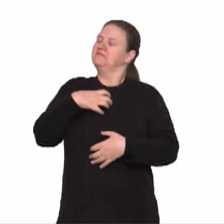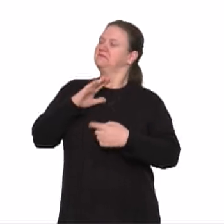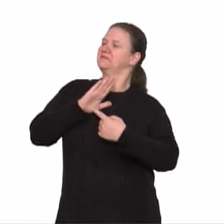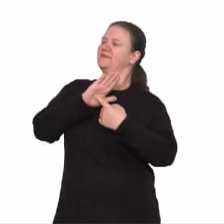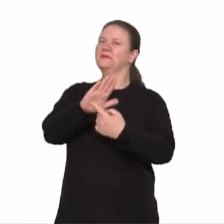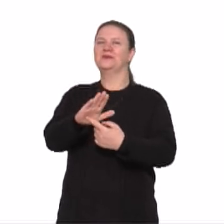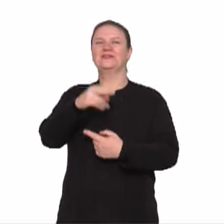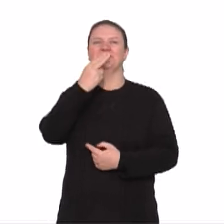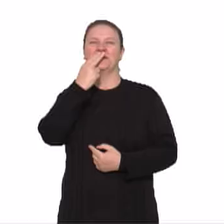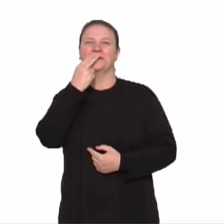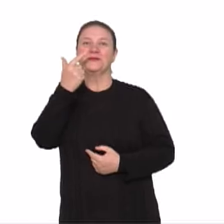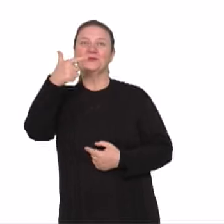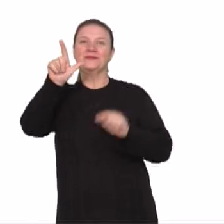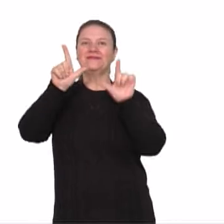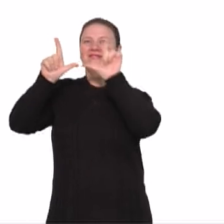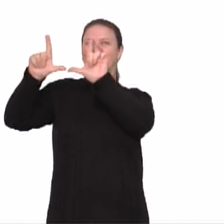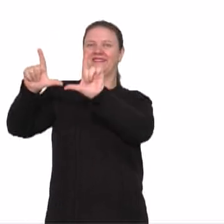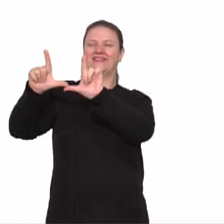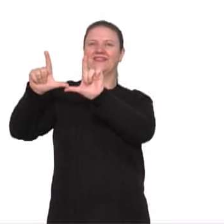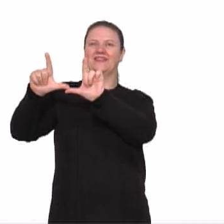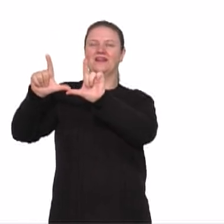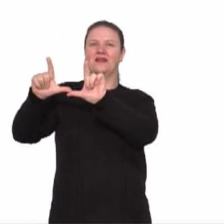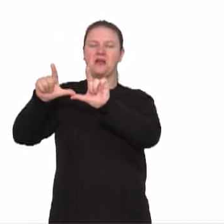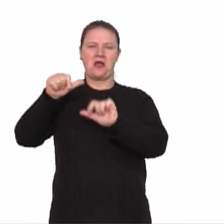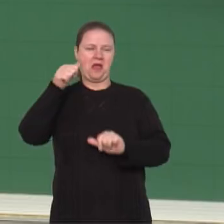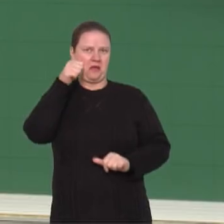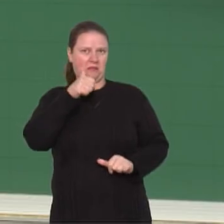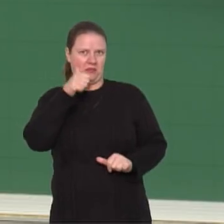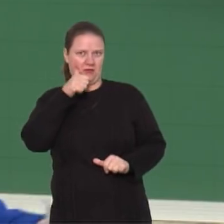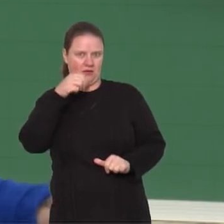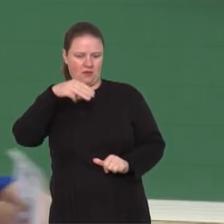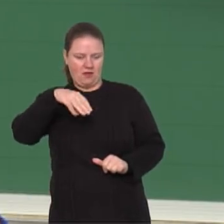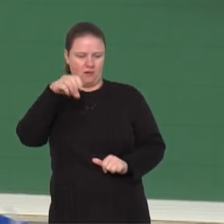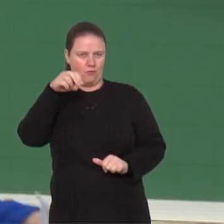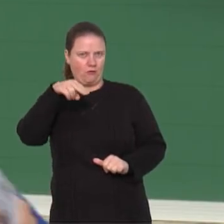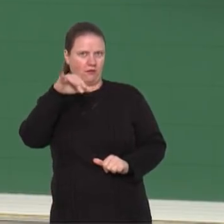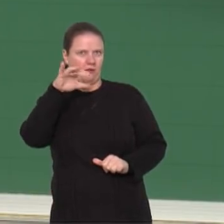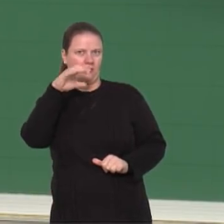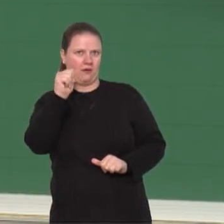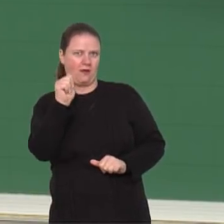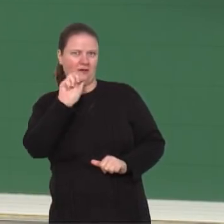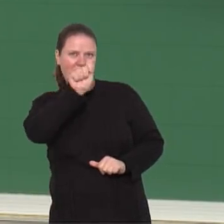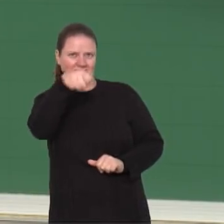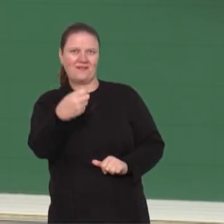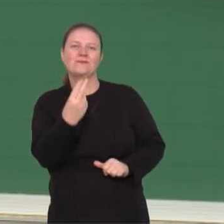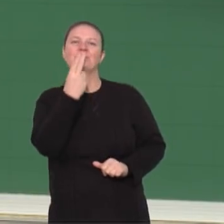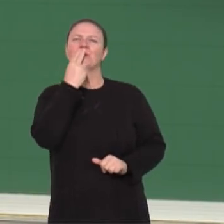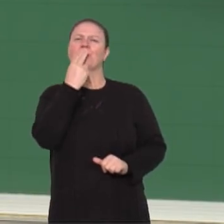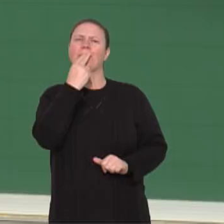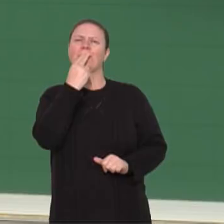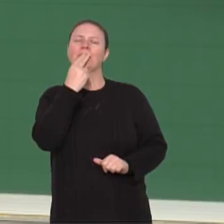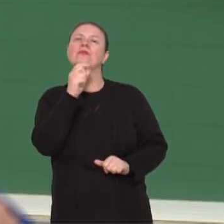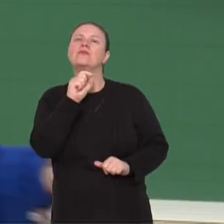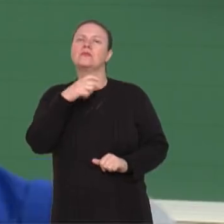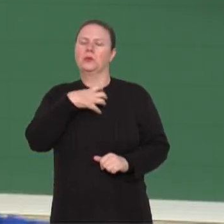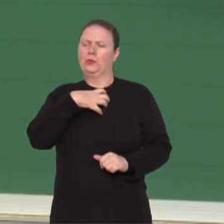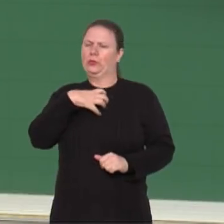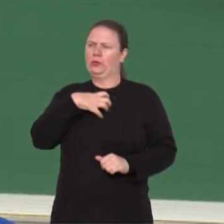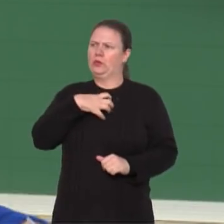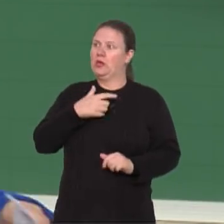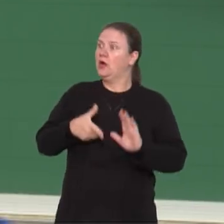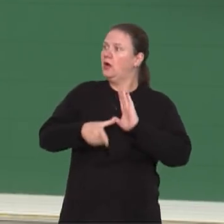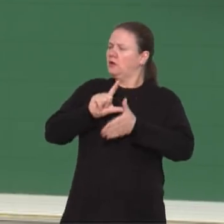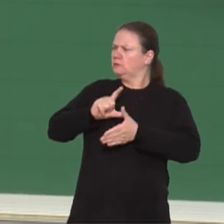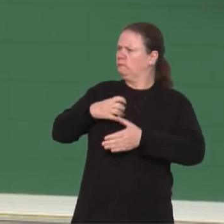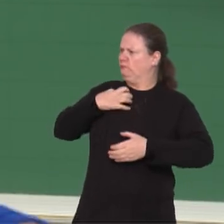Mônica no último quadrinho. Né? Então vejam, a Mônica, ela, apesar de ter tido ali, né, uma atitude um pouco